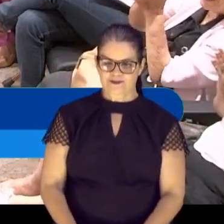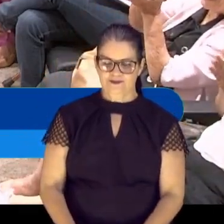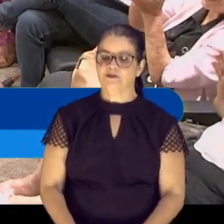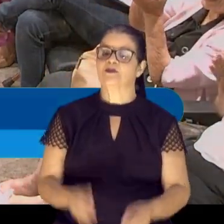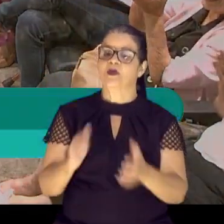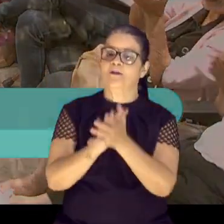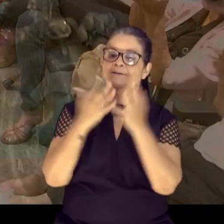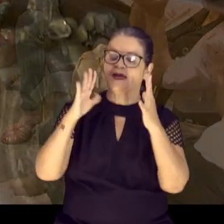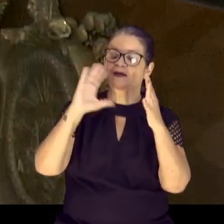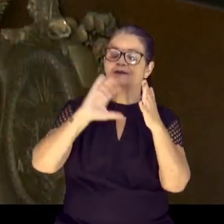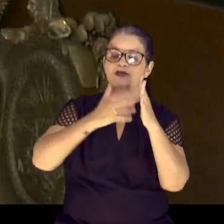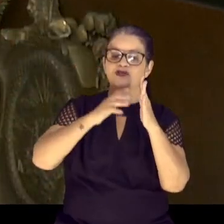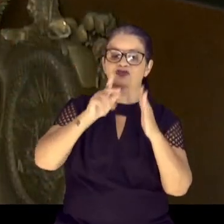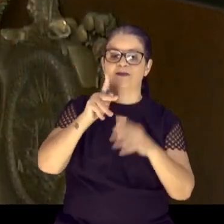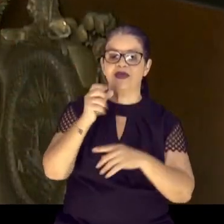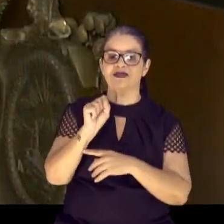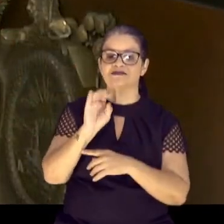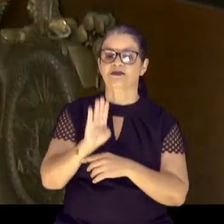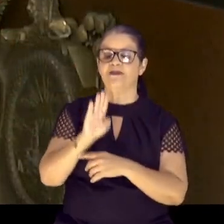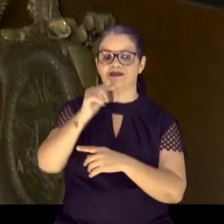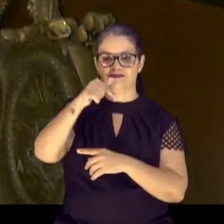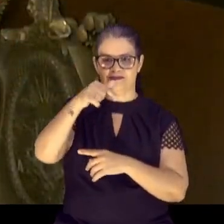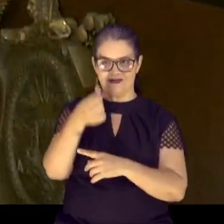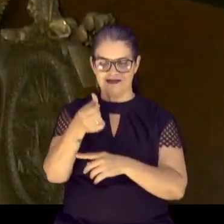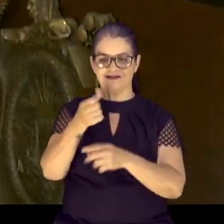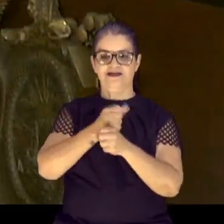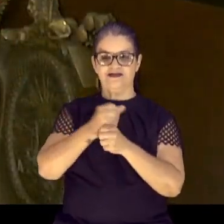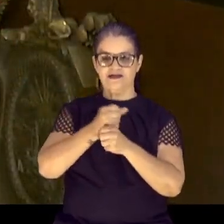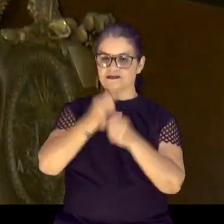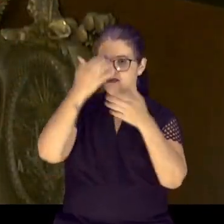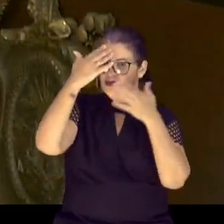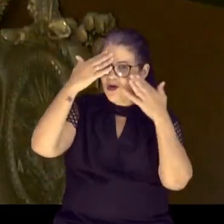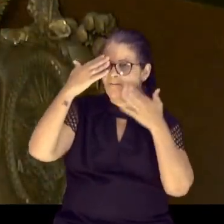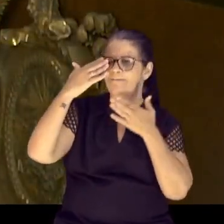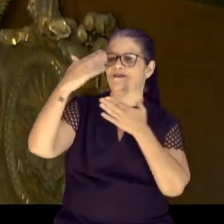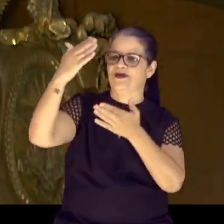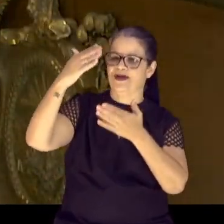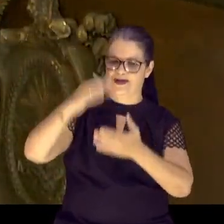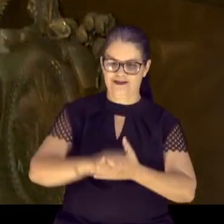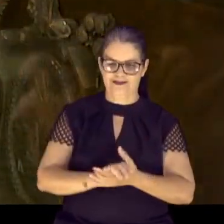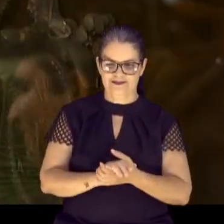Parabéns ao PSB, 76 anos. Obrigado!